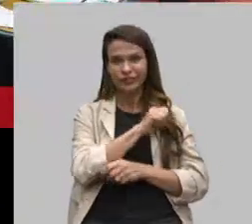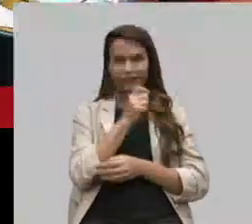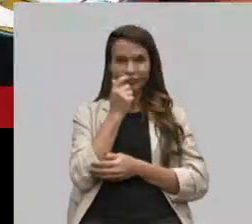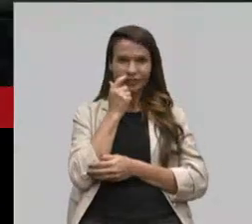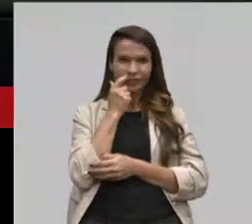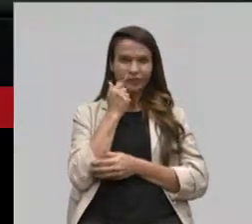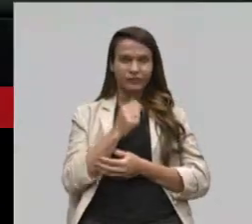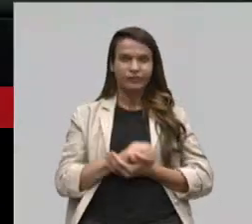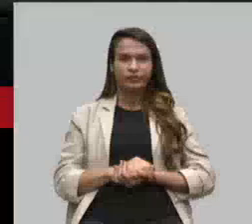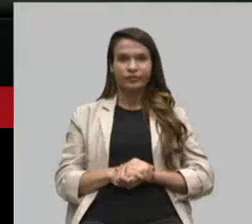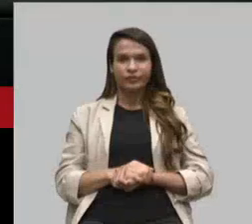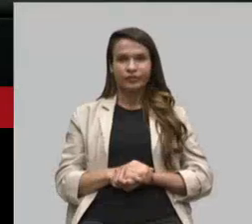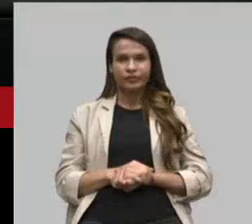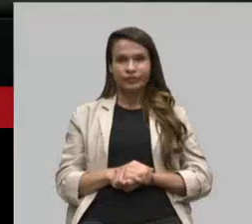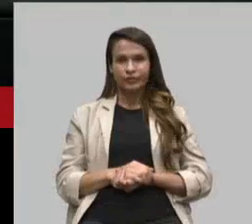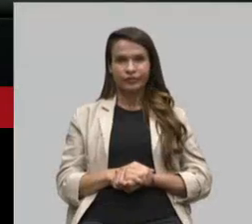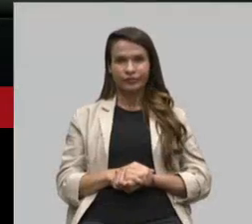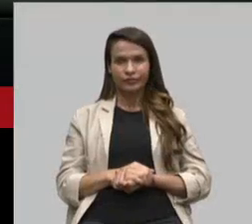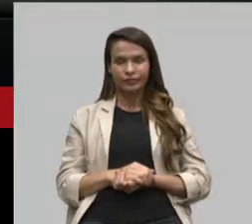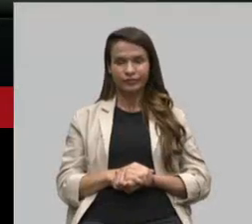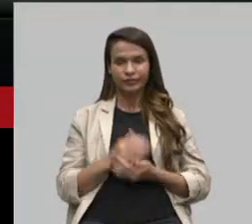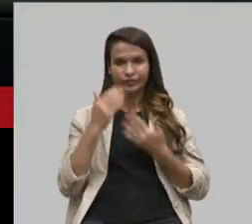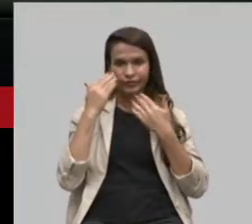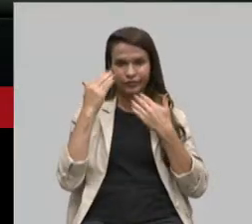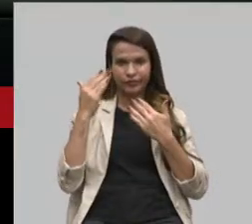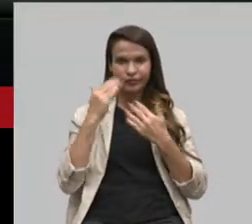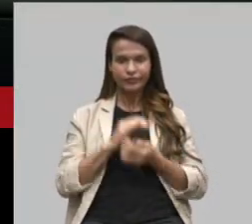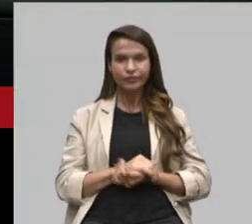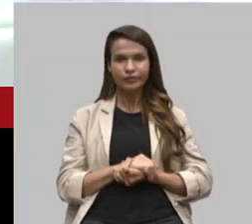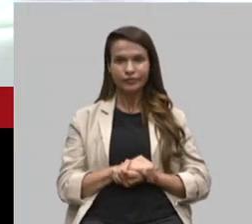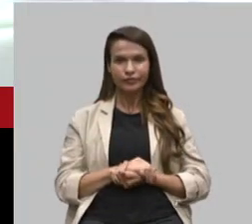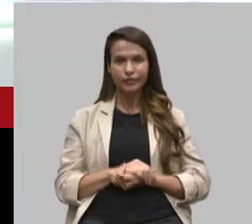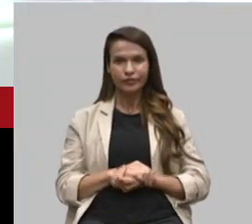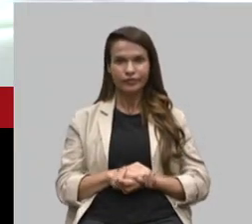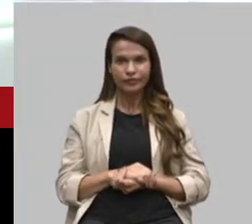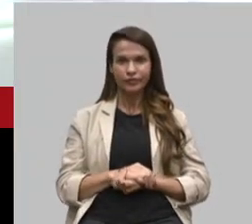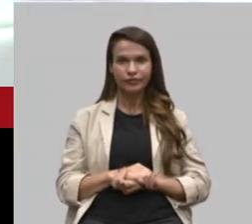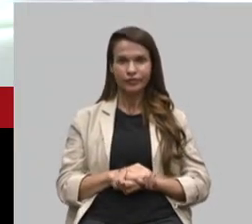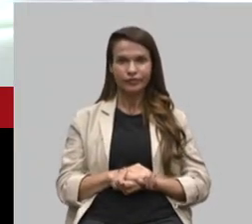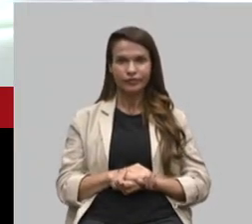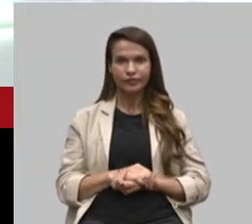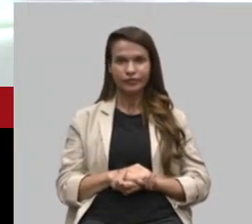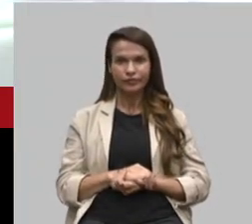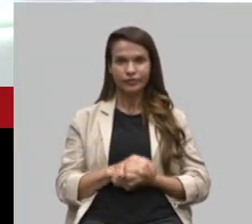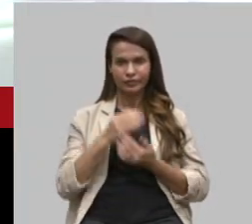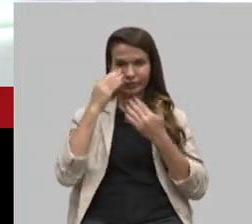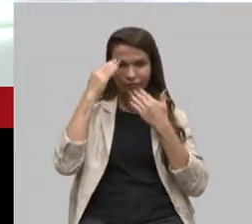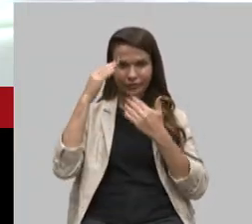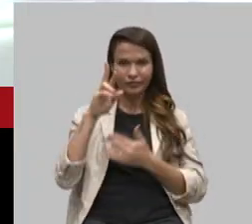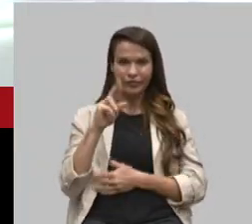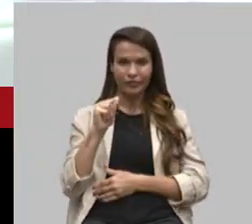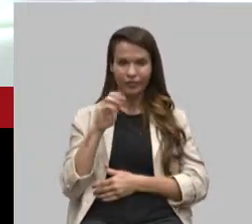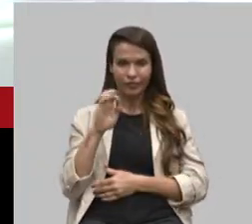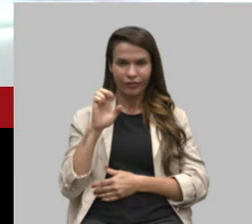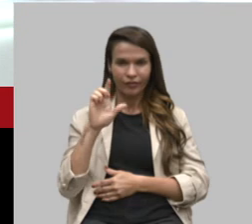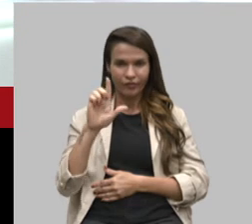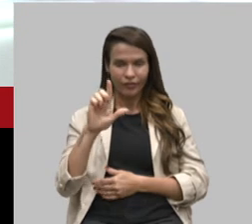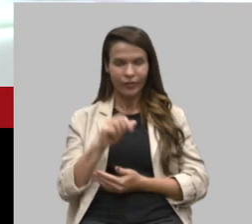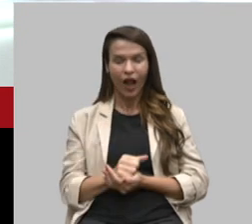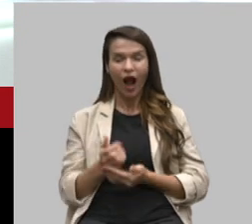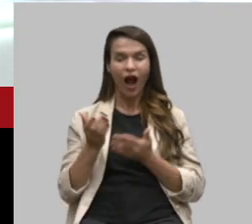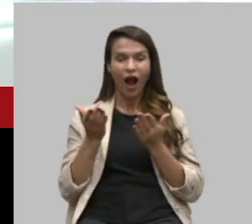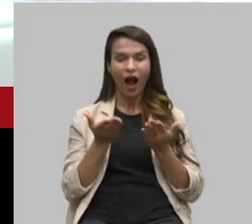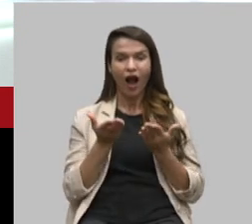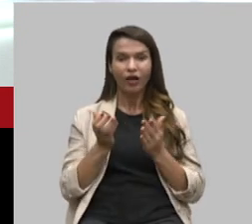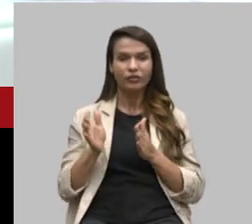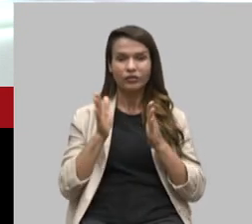muito obrigado OK obrigada Rafael agora passaremos para a leitura da